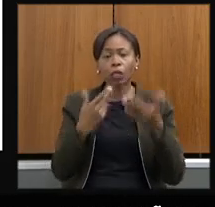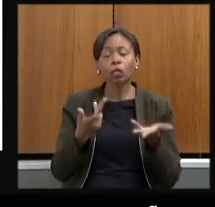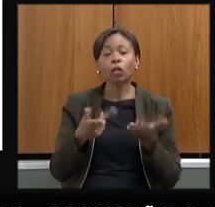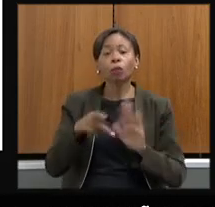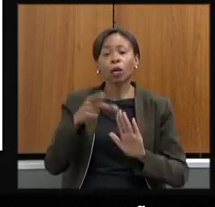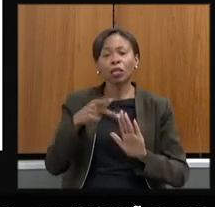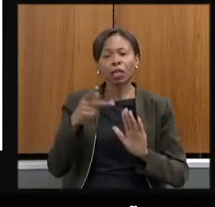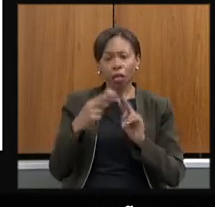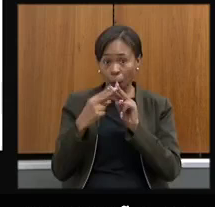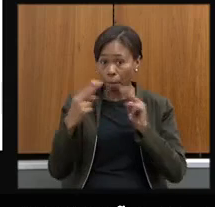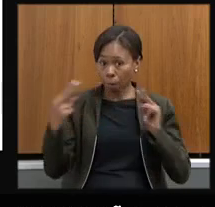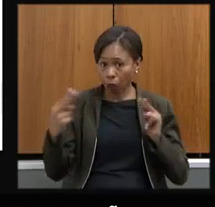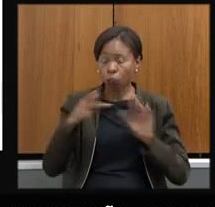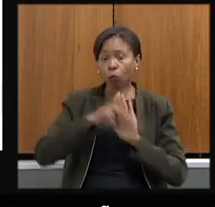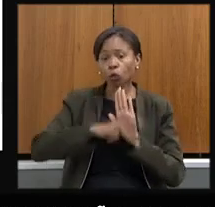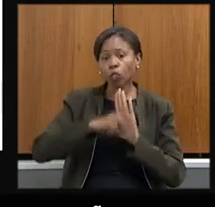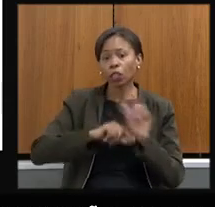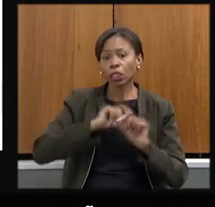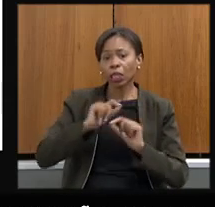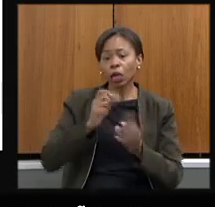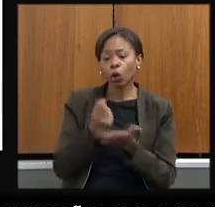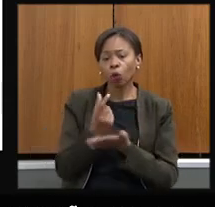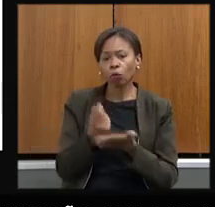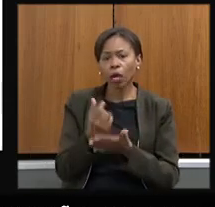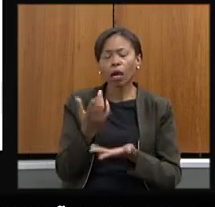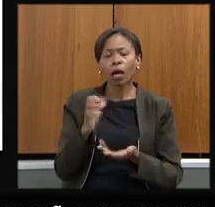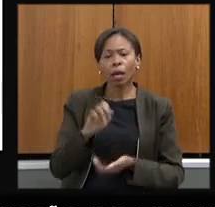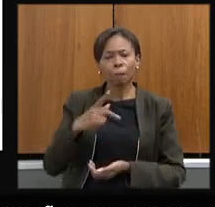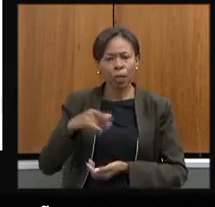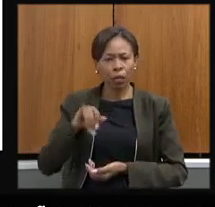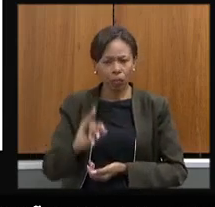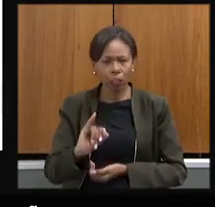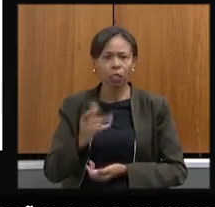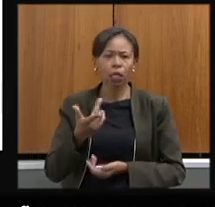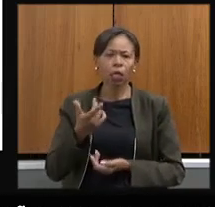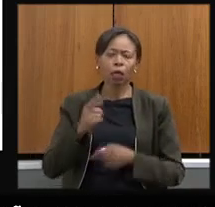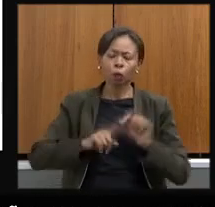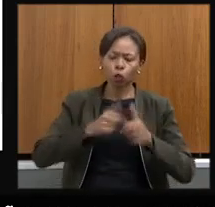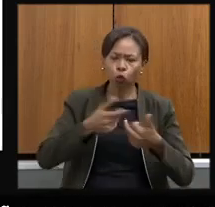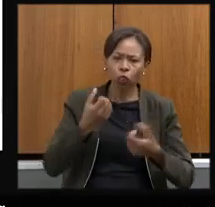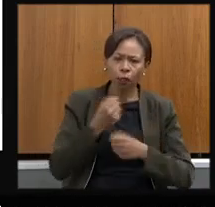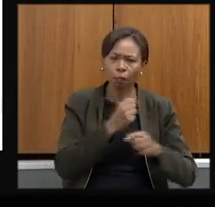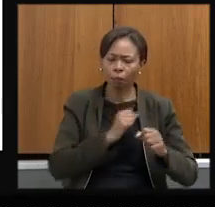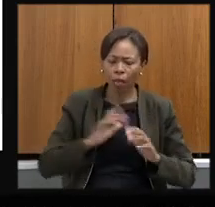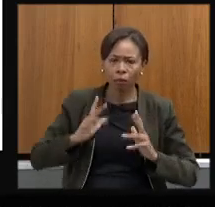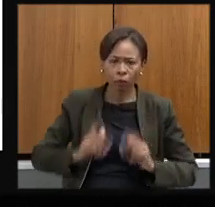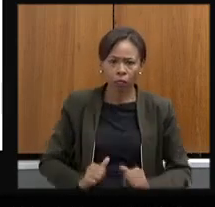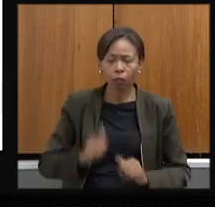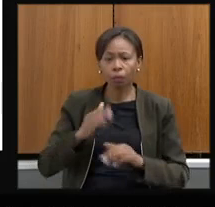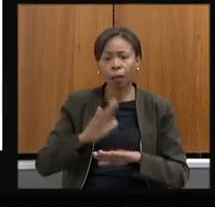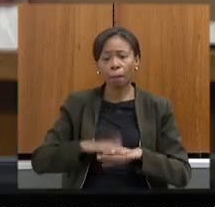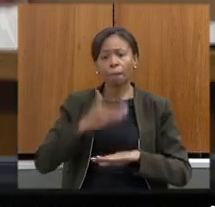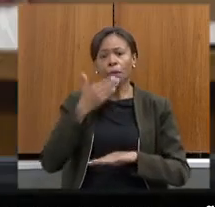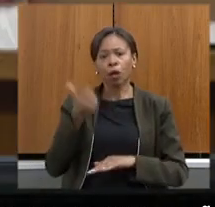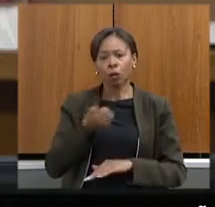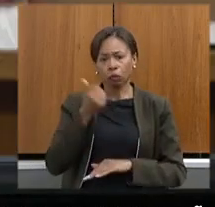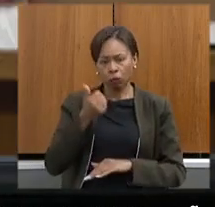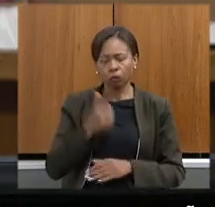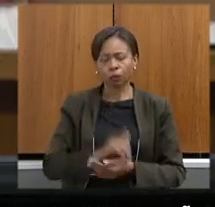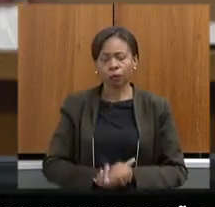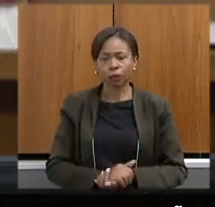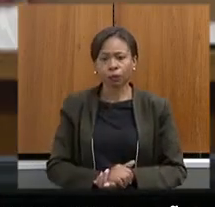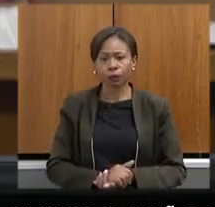mota foi investimentos em equipamentos e produtos de limpeza para gerar mais eficiência e praticidade nas operações